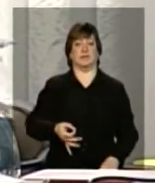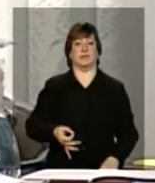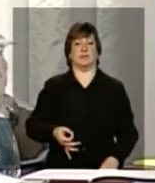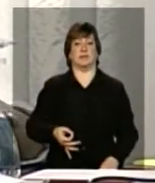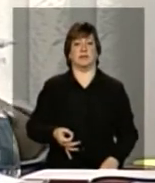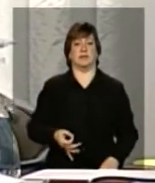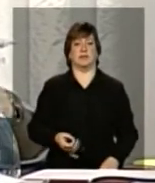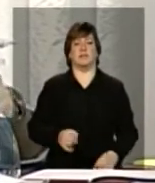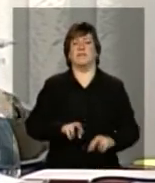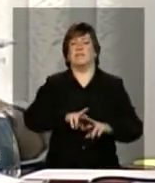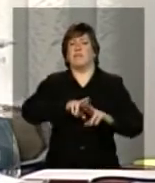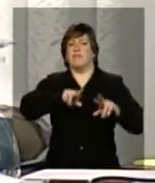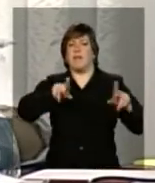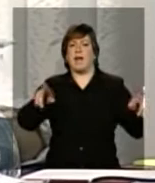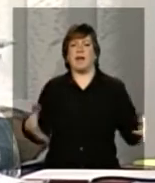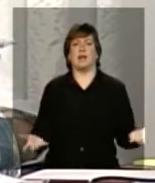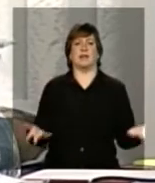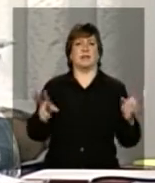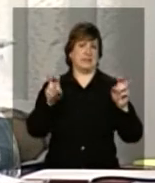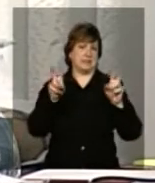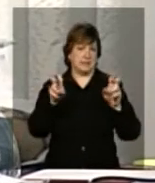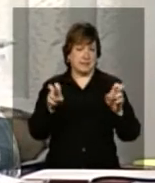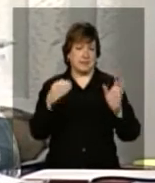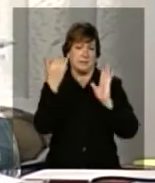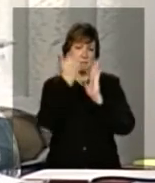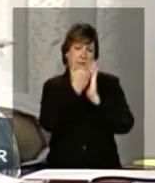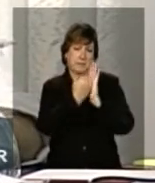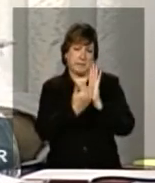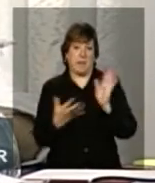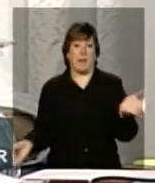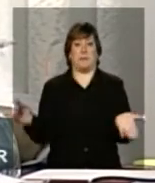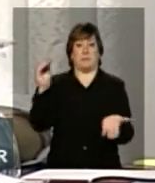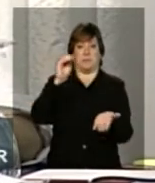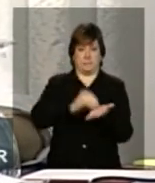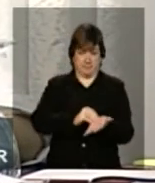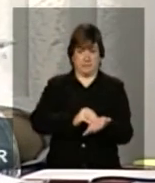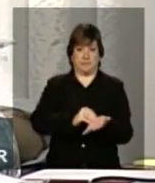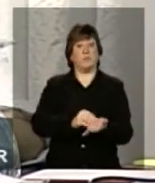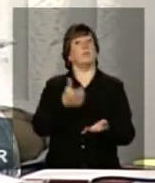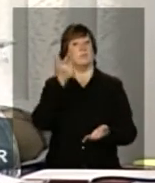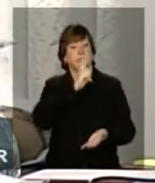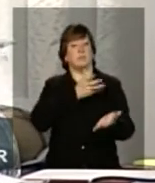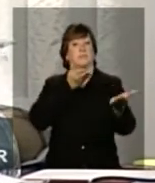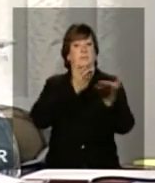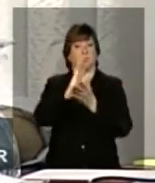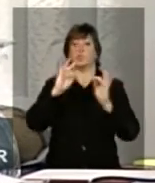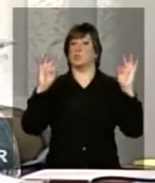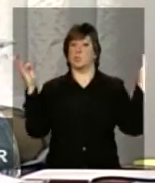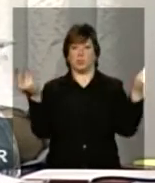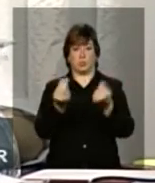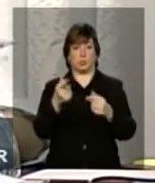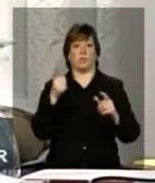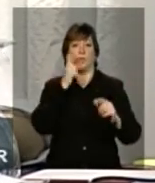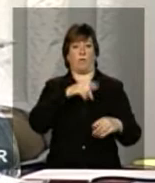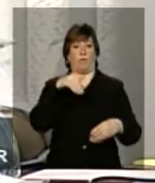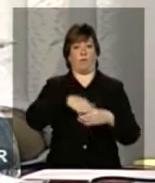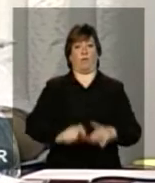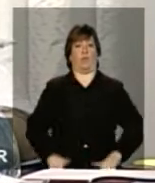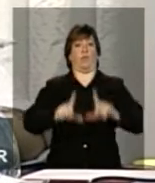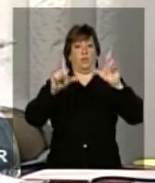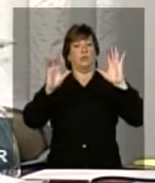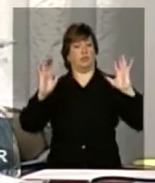uma série de itens para serem incorporados. Foi aprovado por unanimidade,